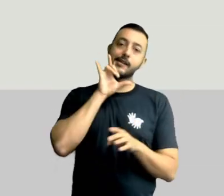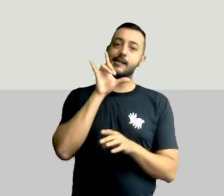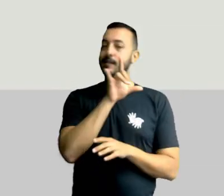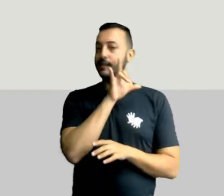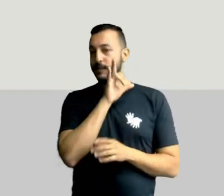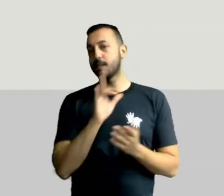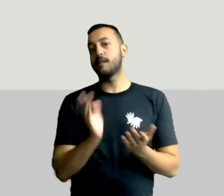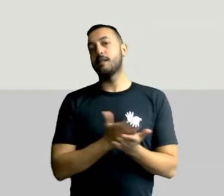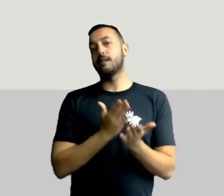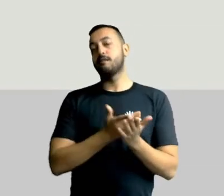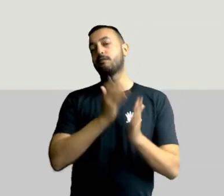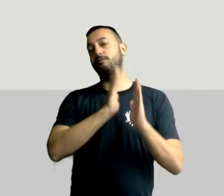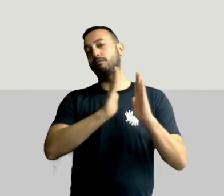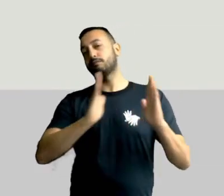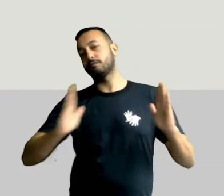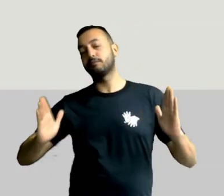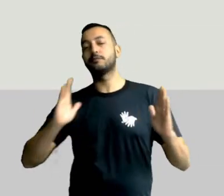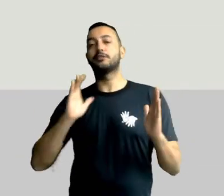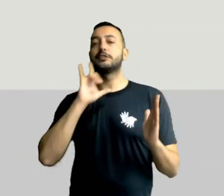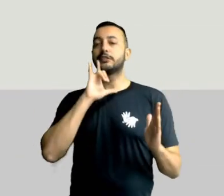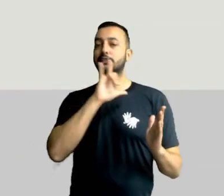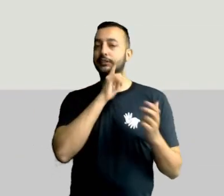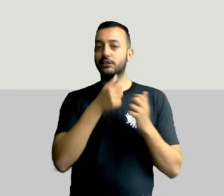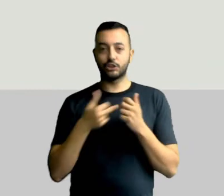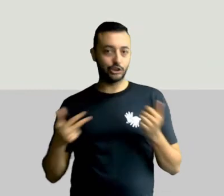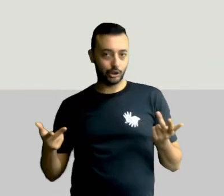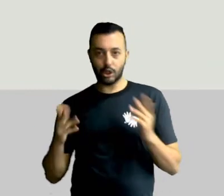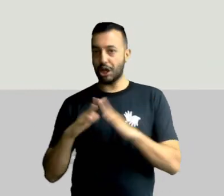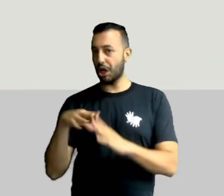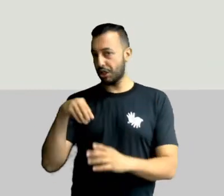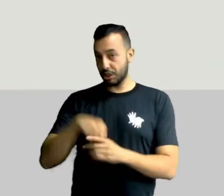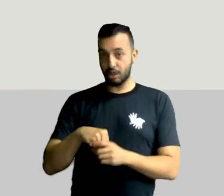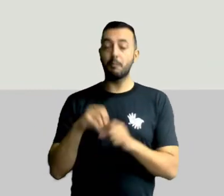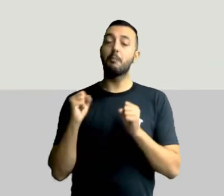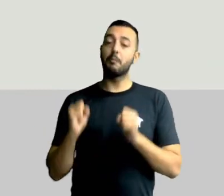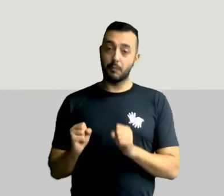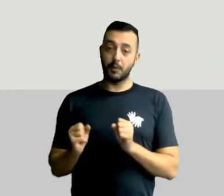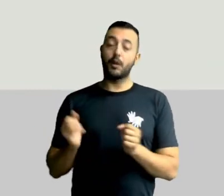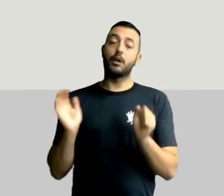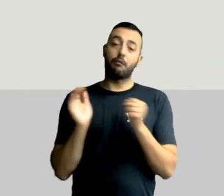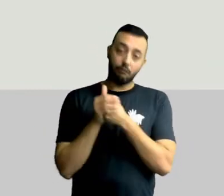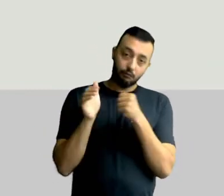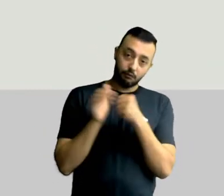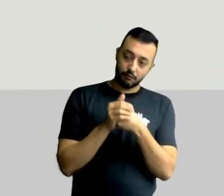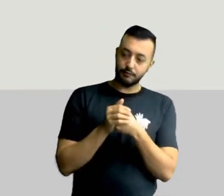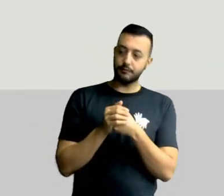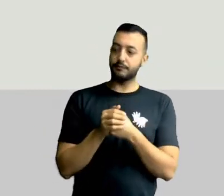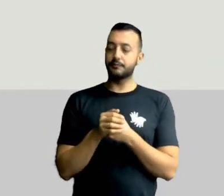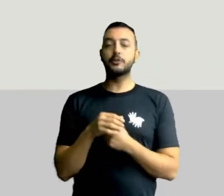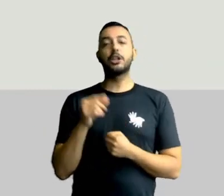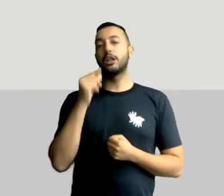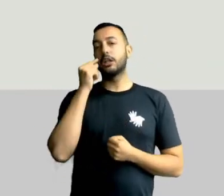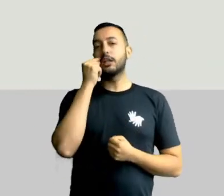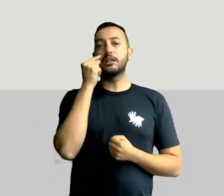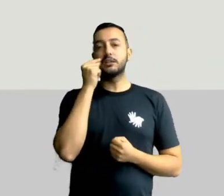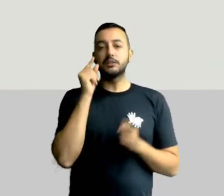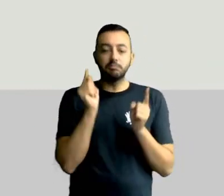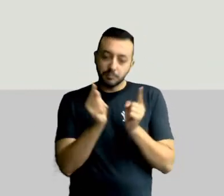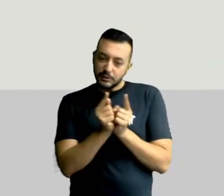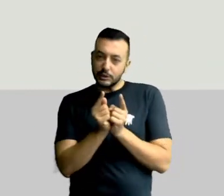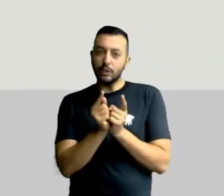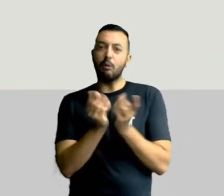livros, em ambientes na própria dentro de casa, e ele não é um grande transmissor